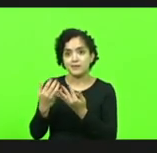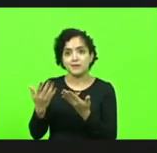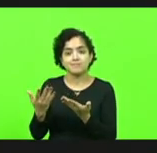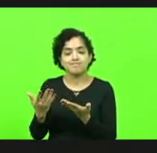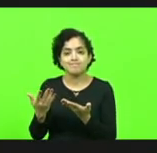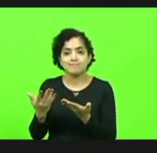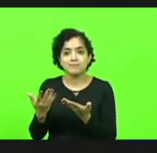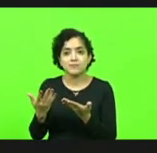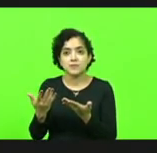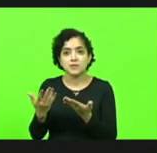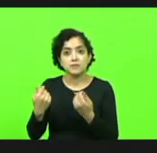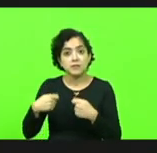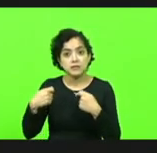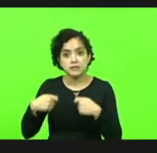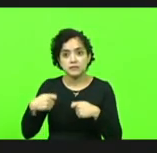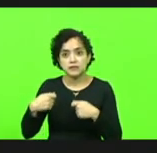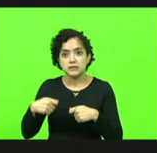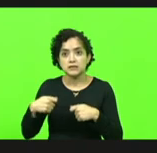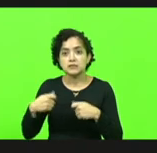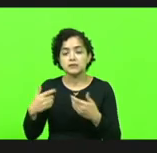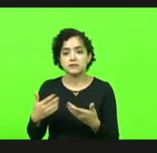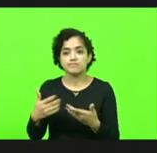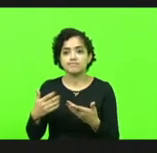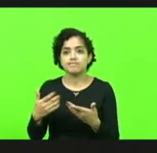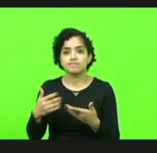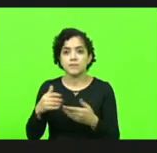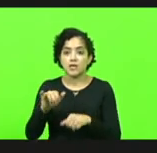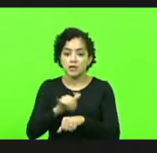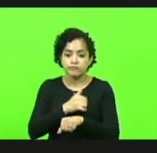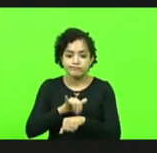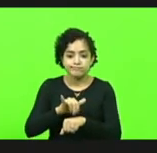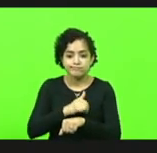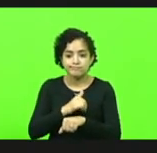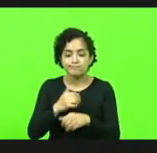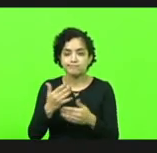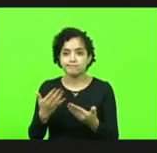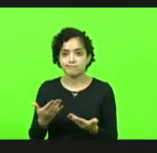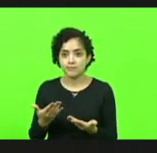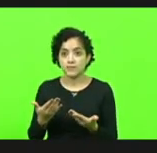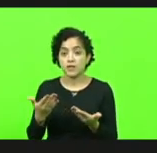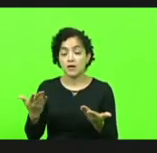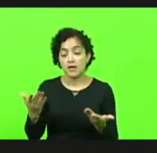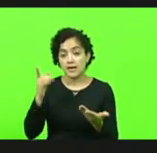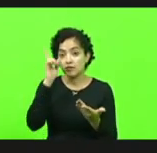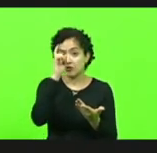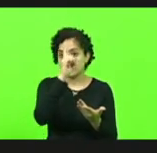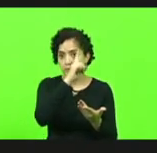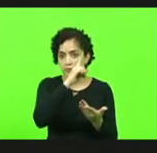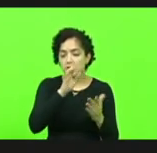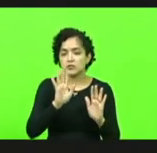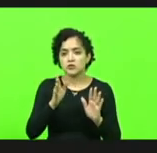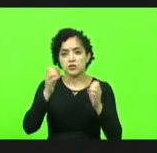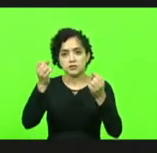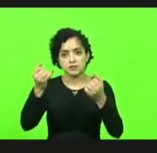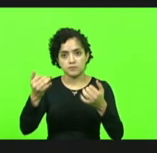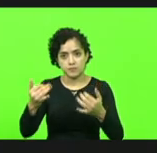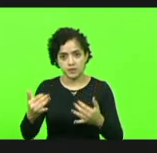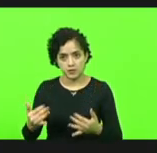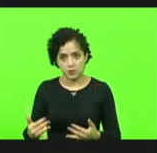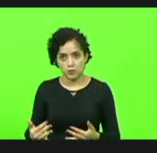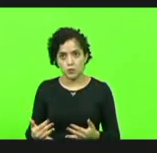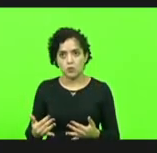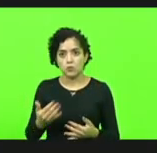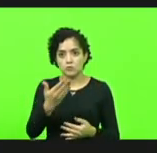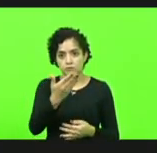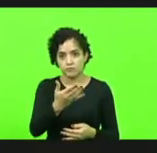temos que buscar alternativas, sim. Quanto às dificuldades, eu acho que elas foram muito bem explanadas pelo senhor, doutor